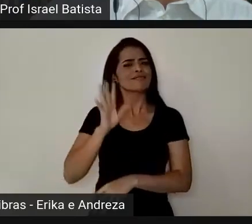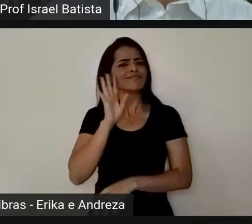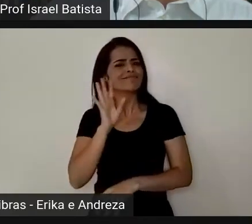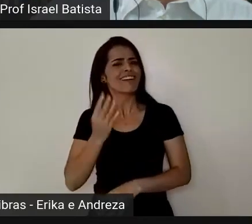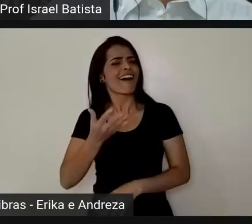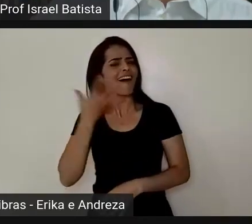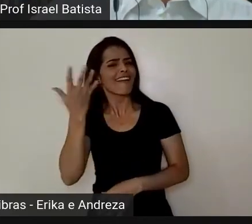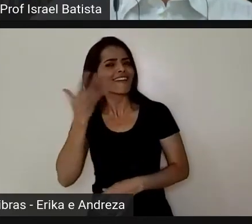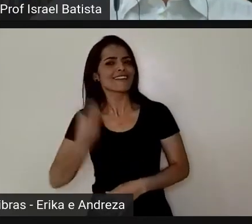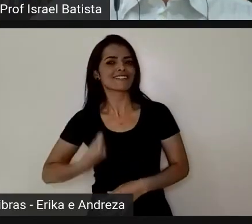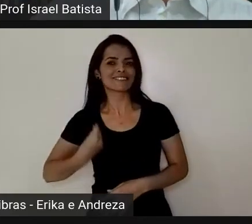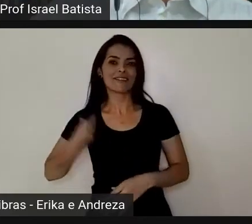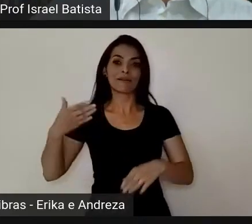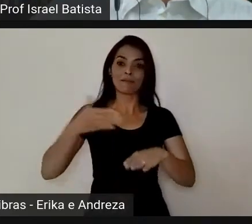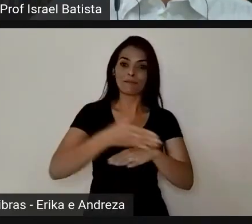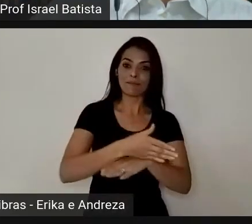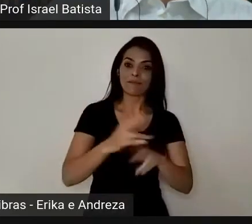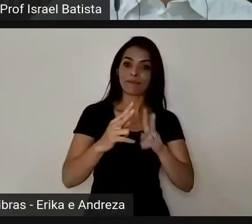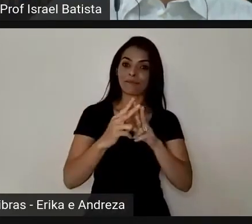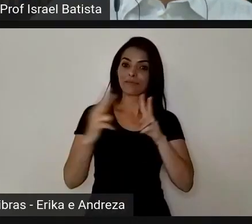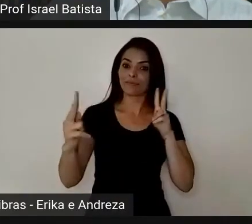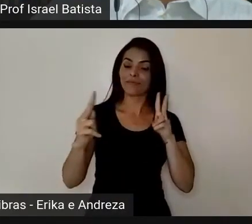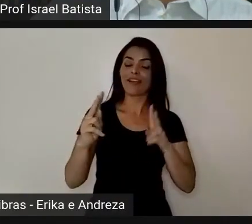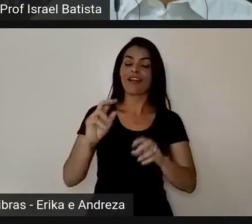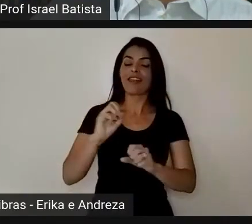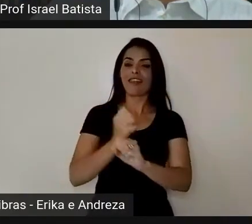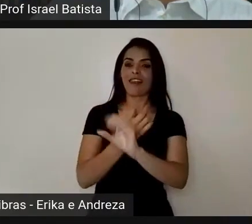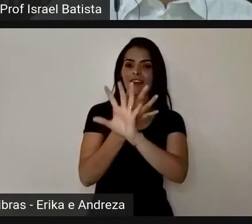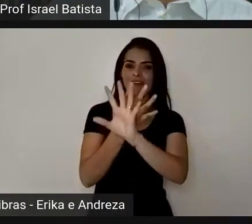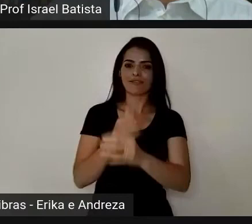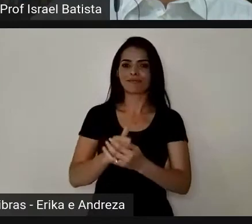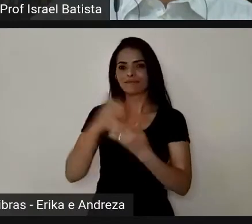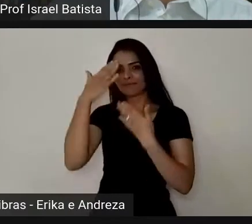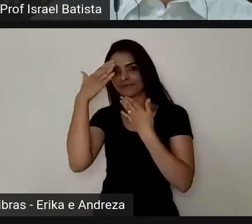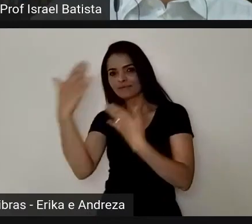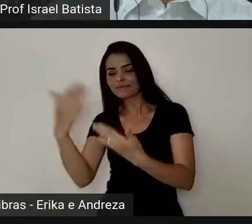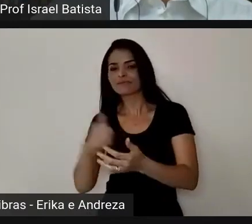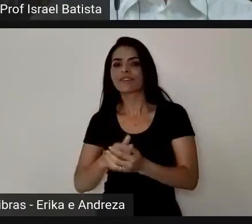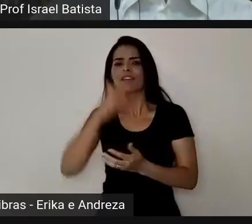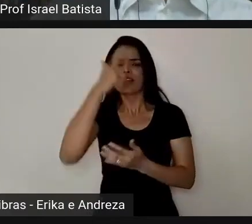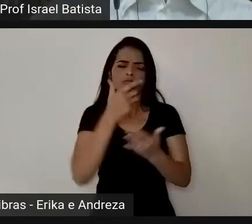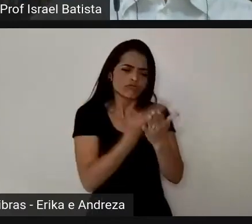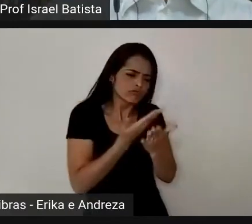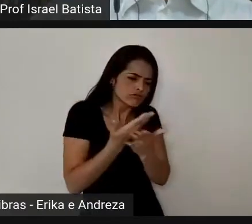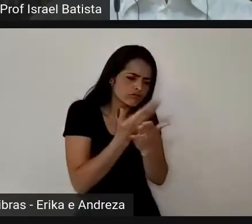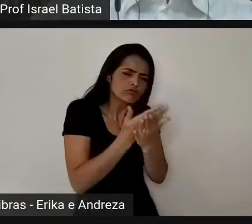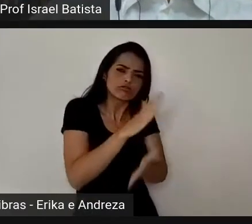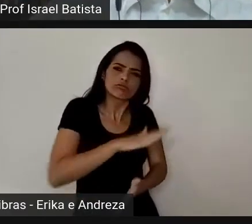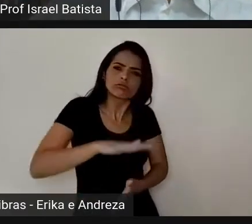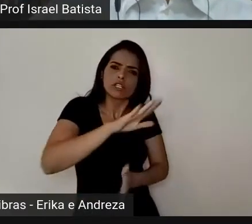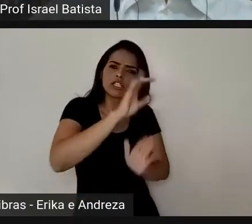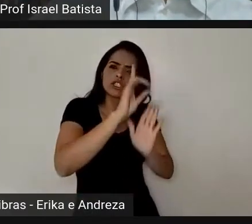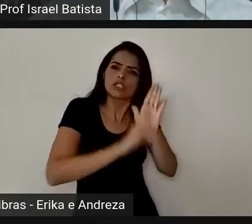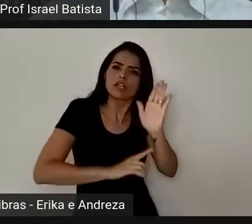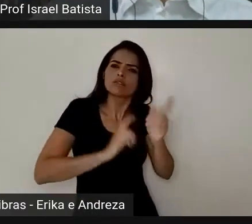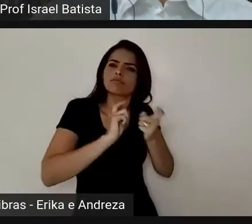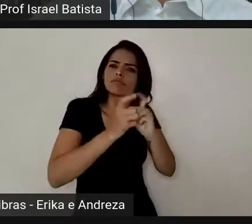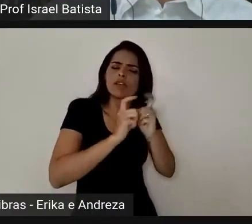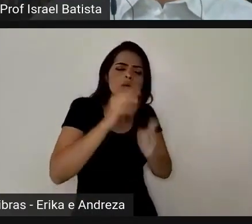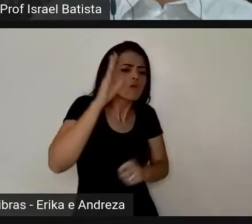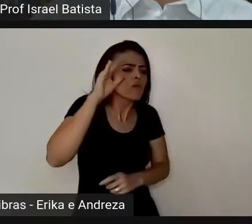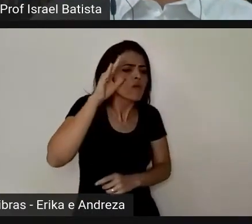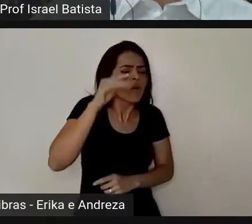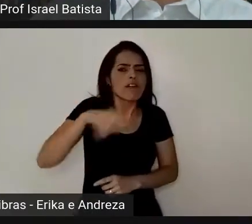essa oportunidade ao CEFO. Eu, como estudiosa de Direito Administrativo, tenho maior curiosidade de ouvir os nossos